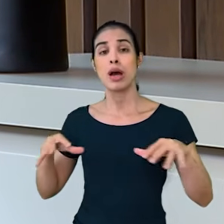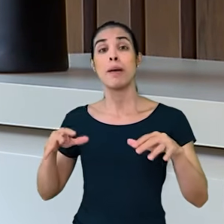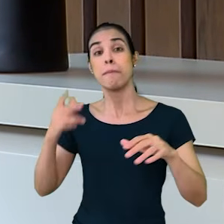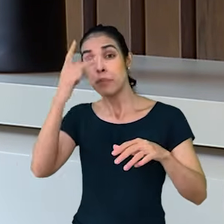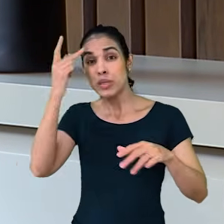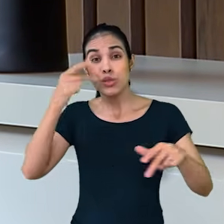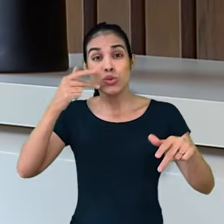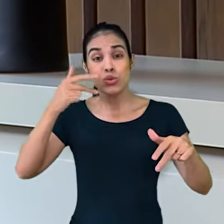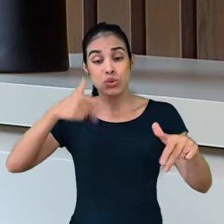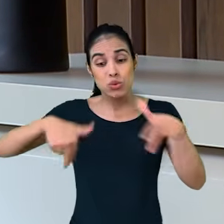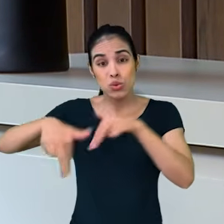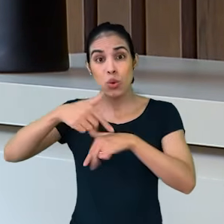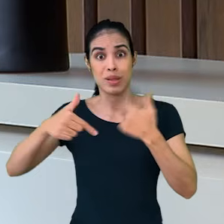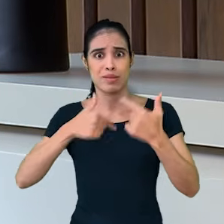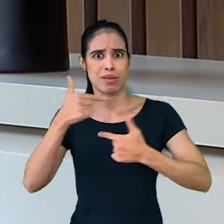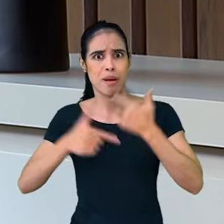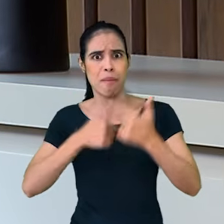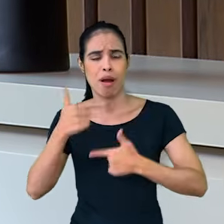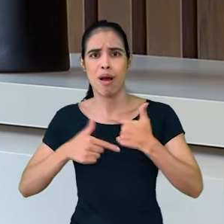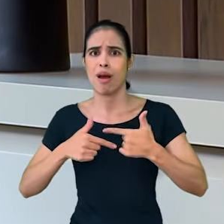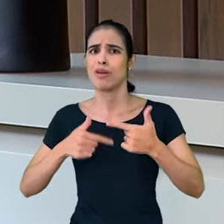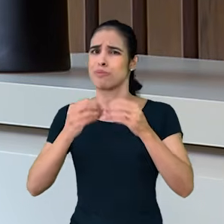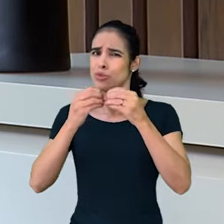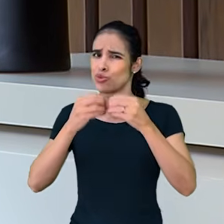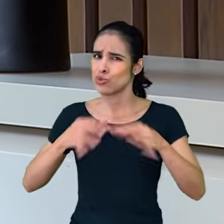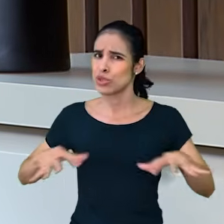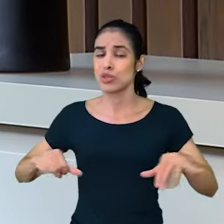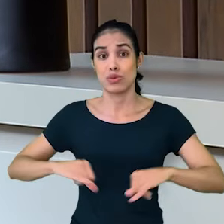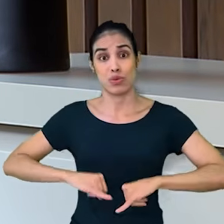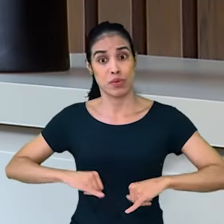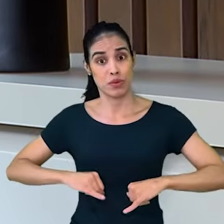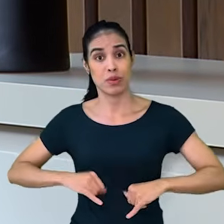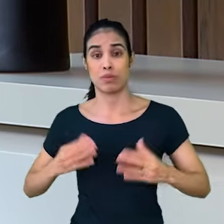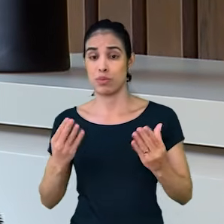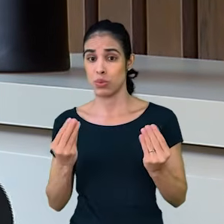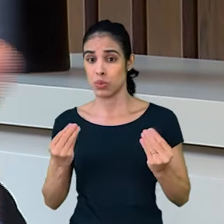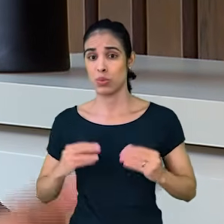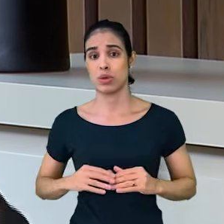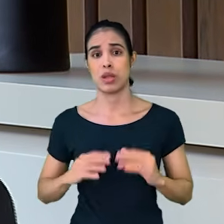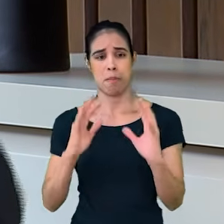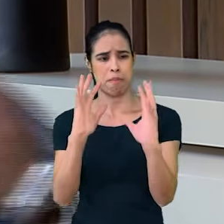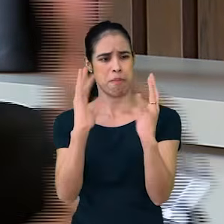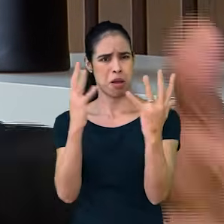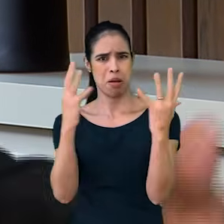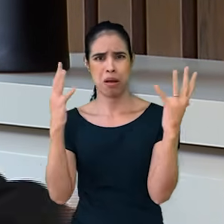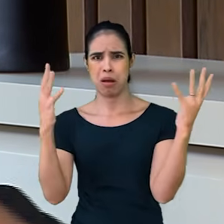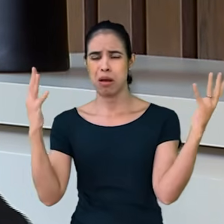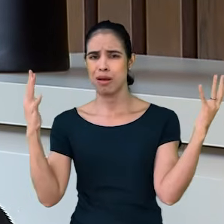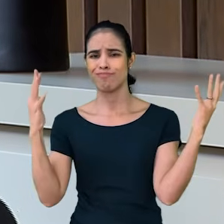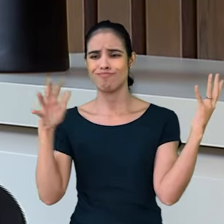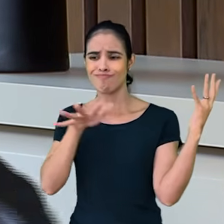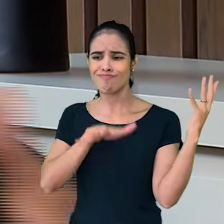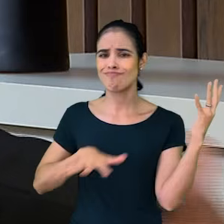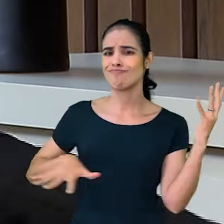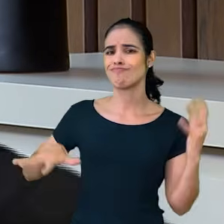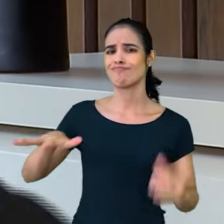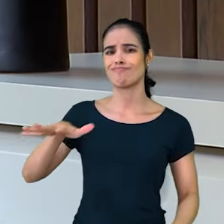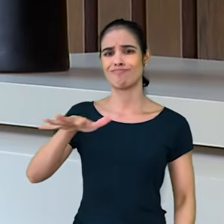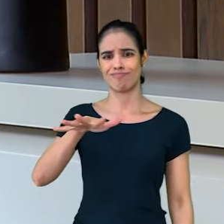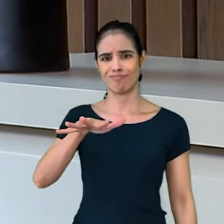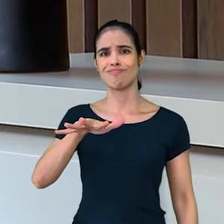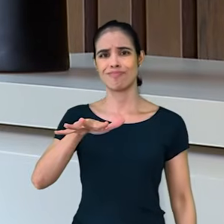foi muito grande. Foram várias pessoas prejudicadas. Ambiente ao